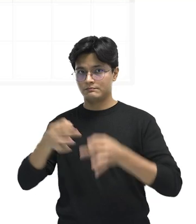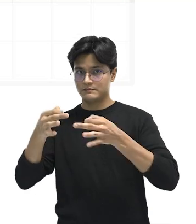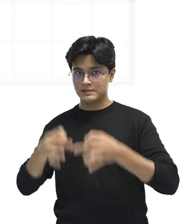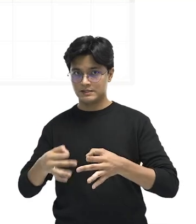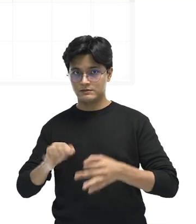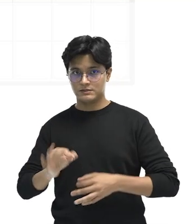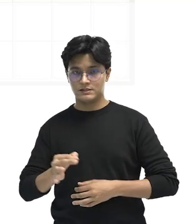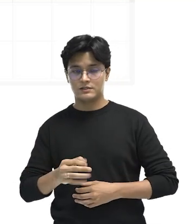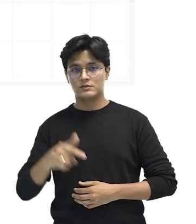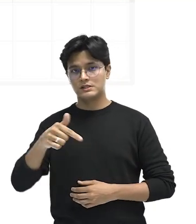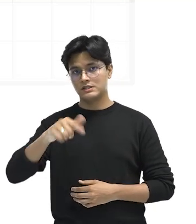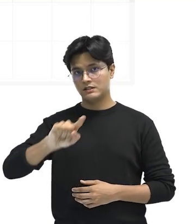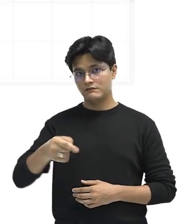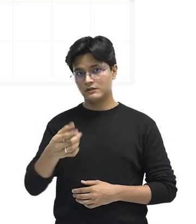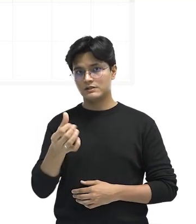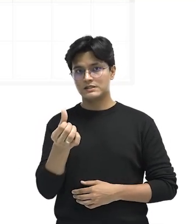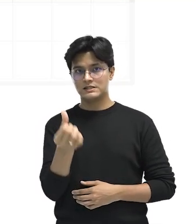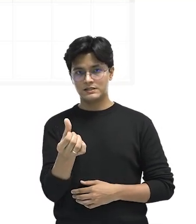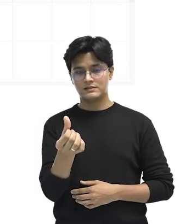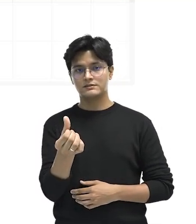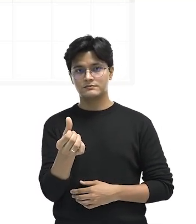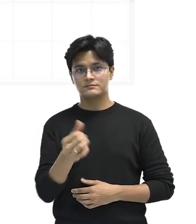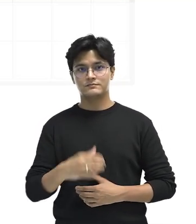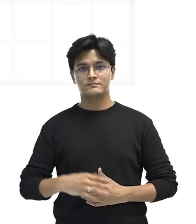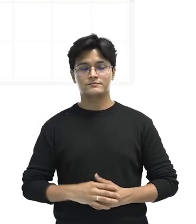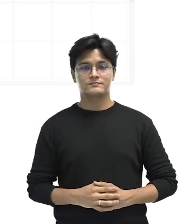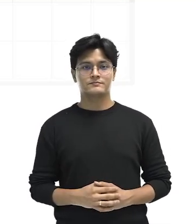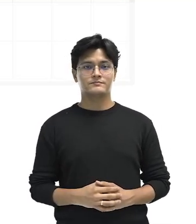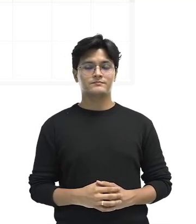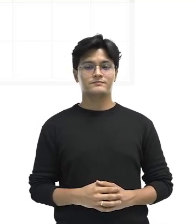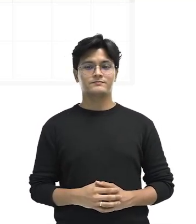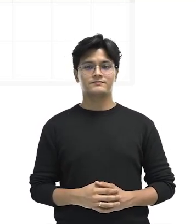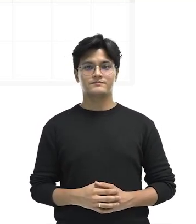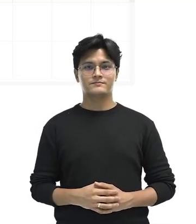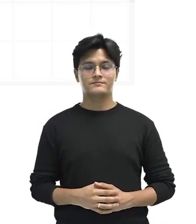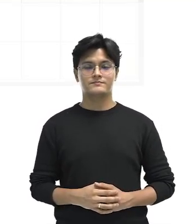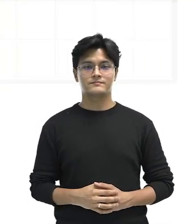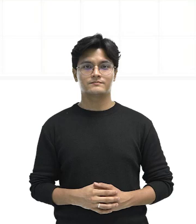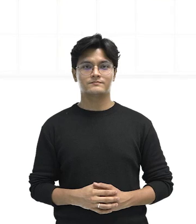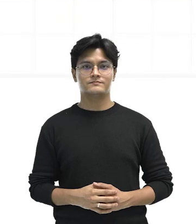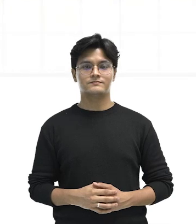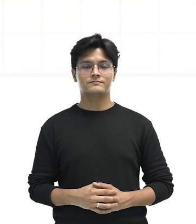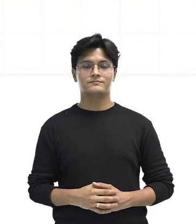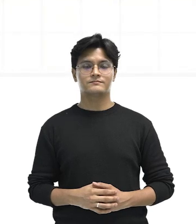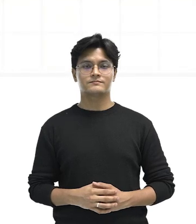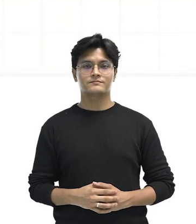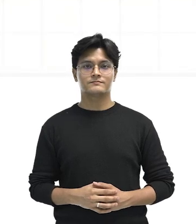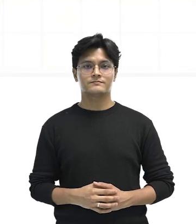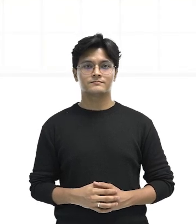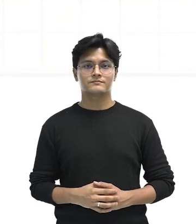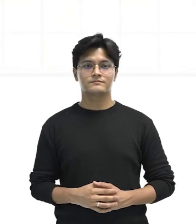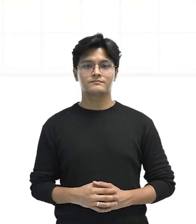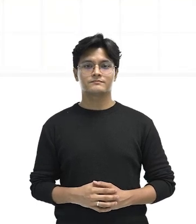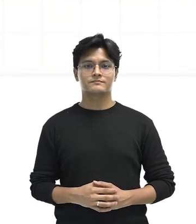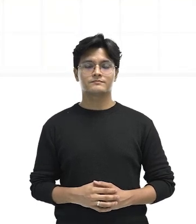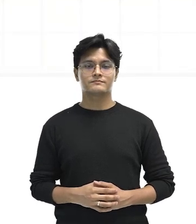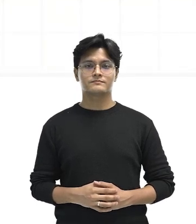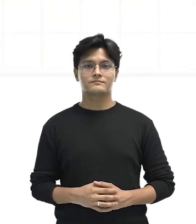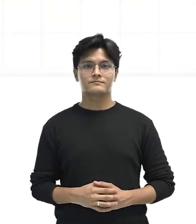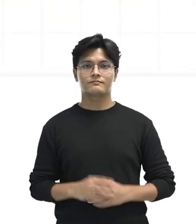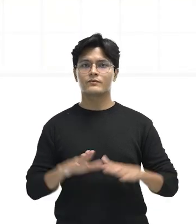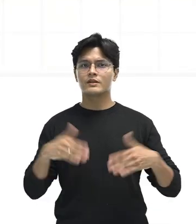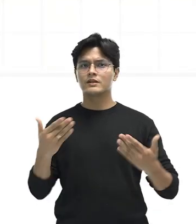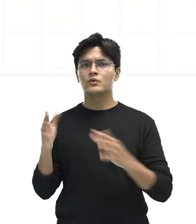7,6, tá? Não temos uma dízima periódica nesse caso aqui. Então vejam que nessa